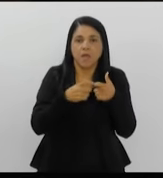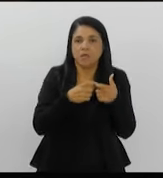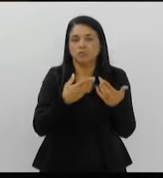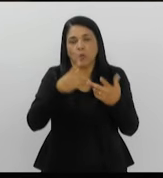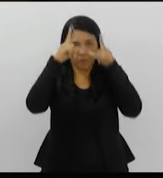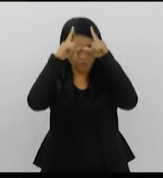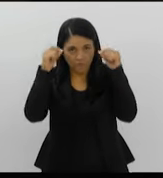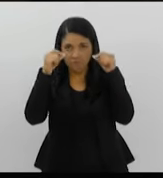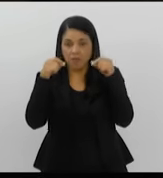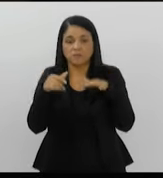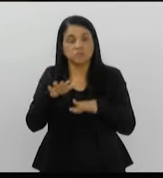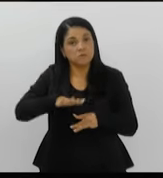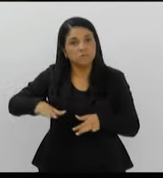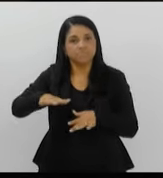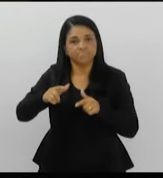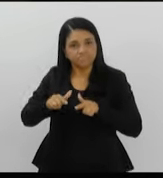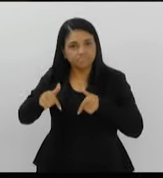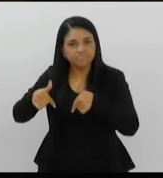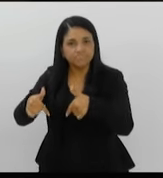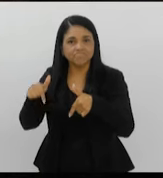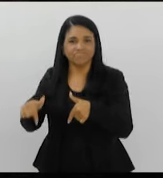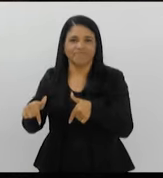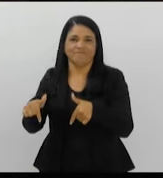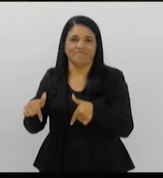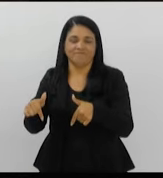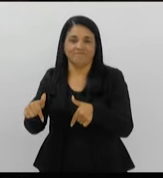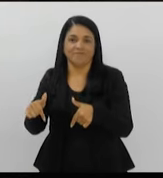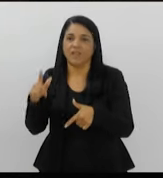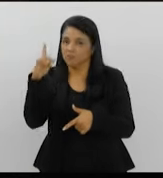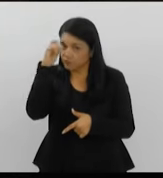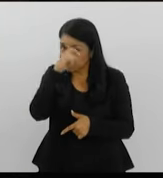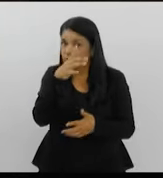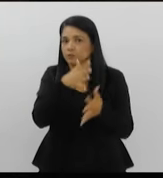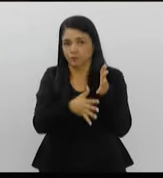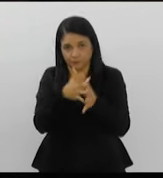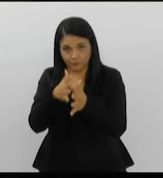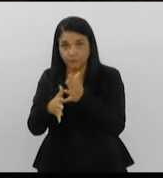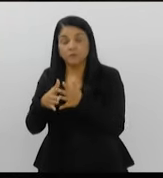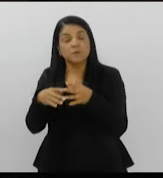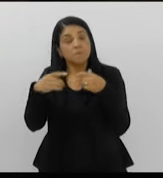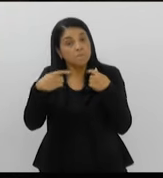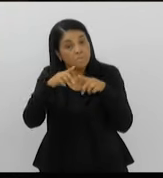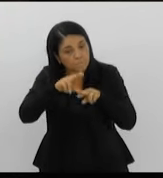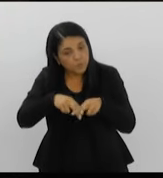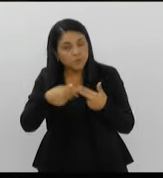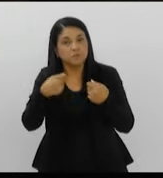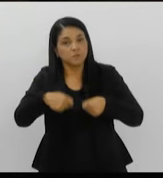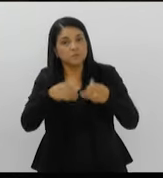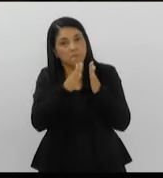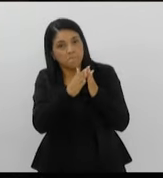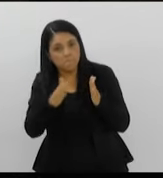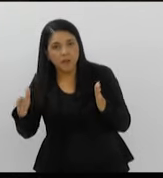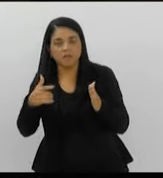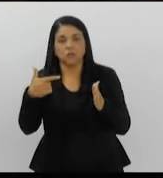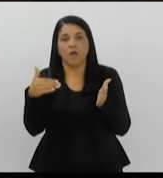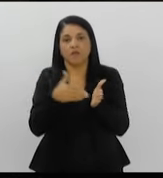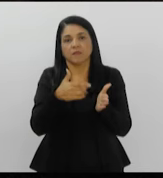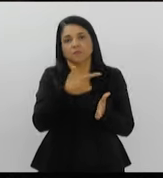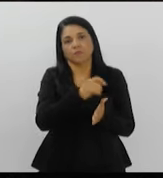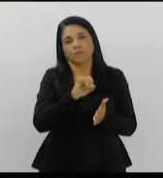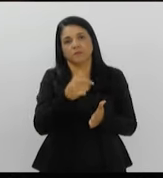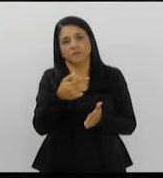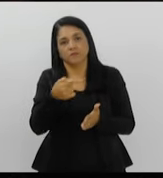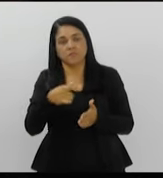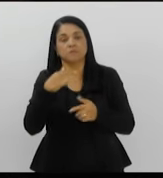atuando naquela unidade. Então é extremamente complexo fazer isso. Por isso, essa necessidade de mais prazo para rediscutir